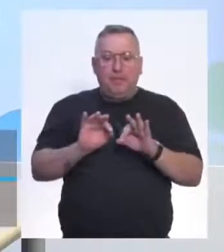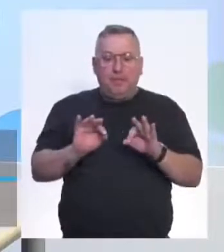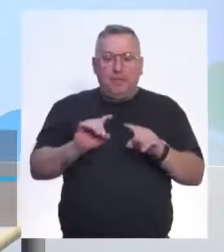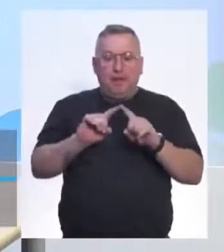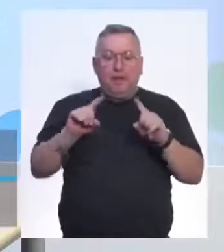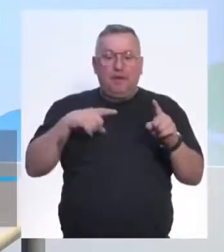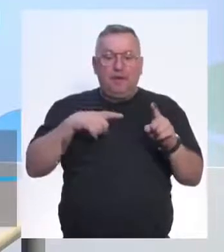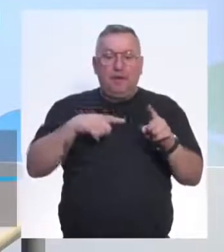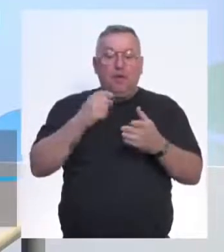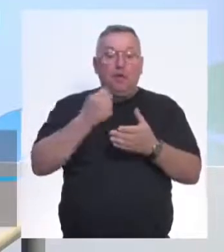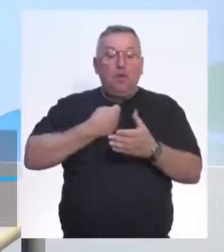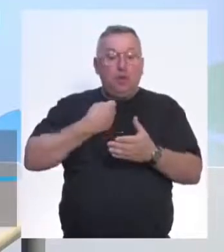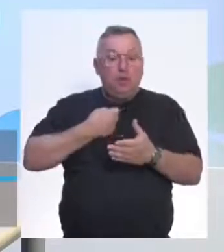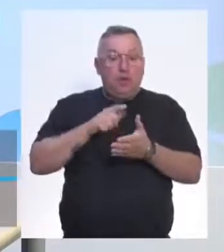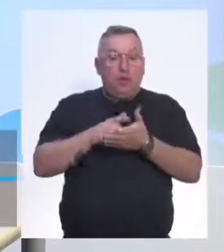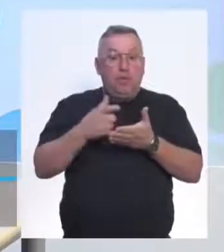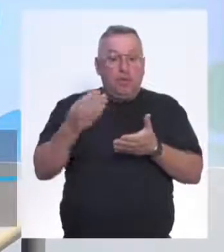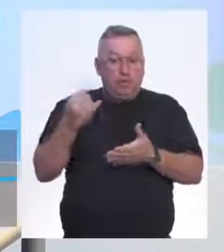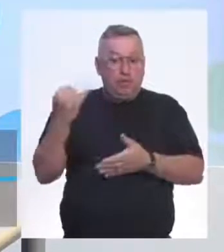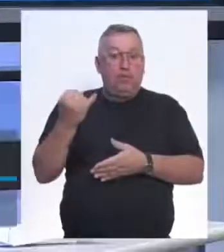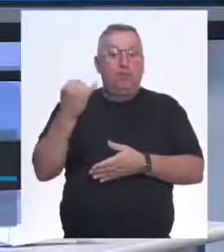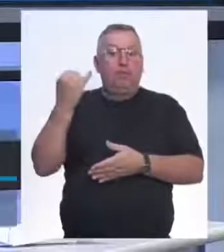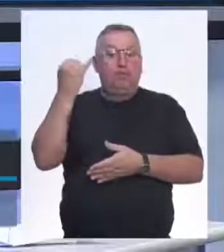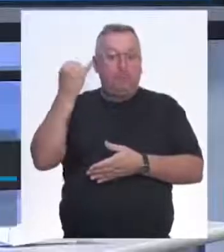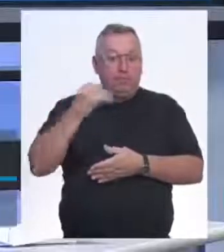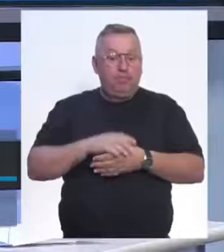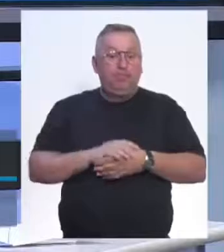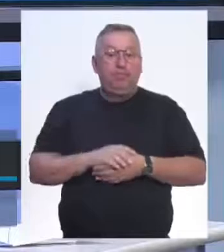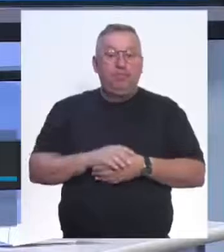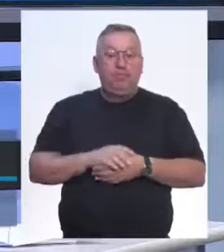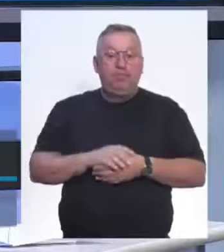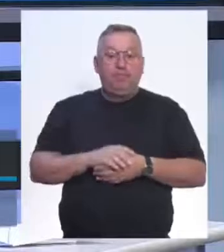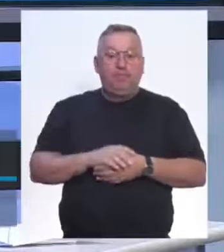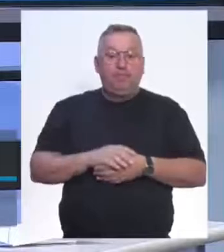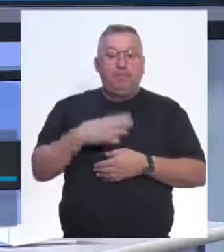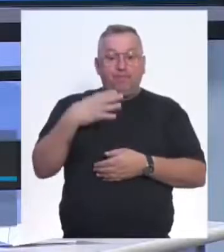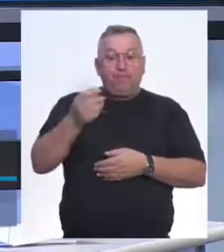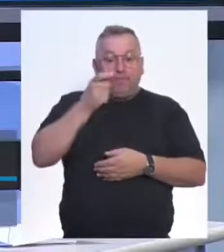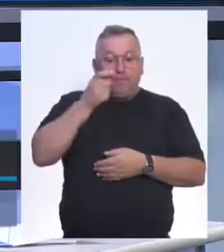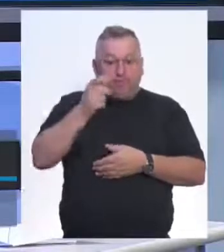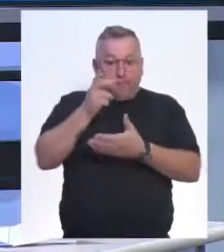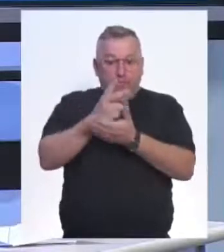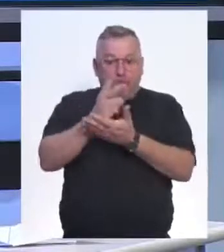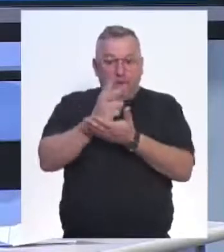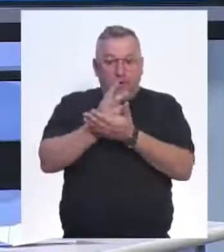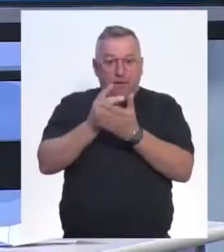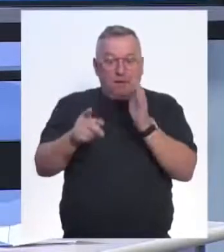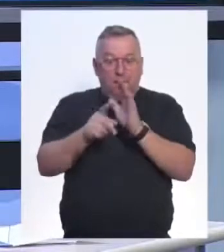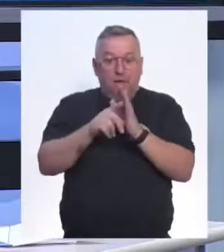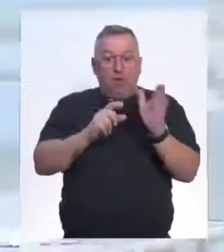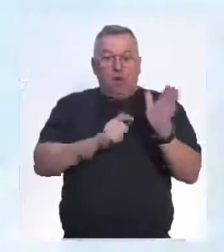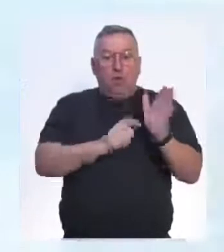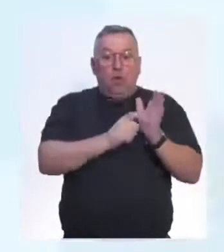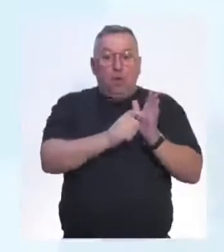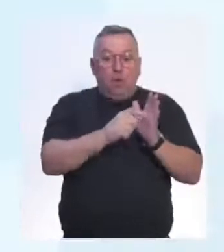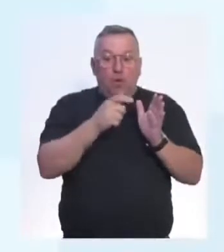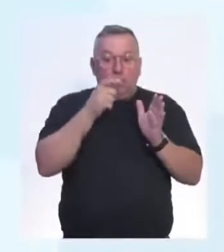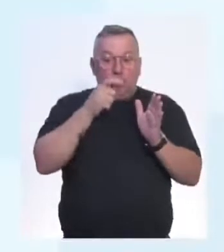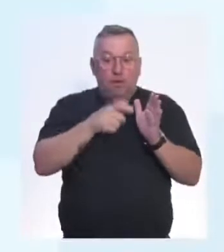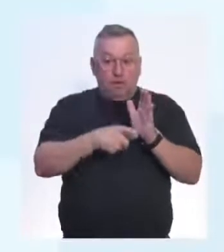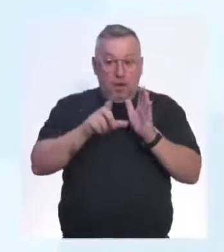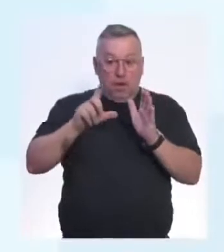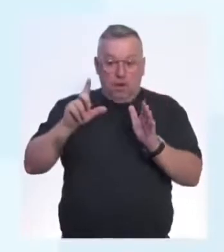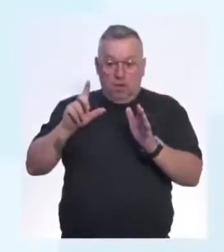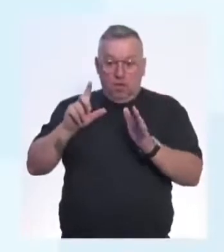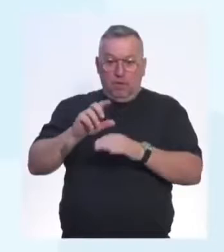o número da página é muito importante. Isso mesmo, né? Então, vamos lá, continuando a questão do conceito que vocês viram